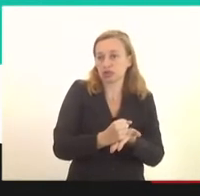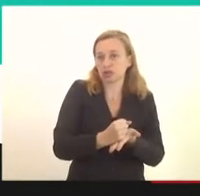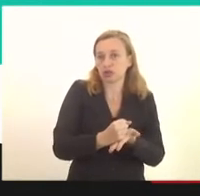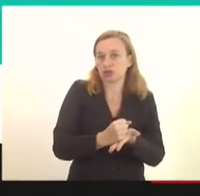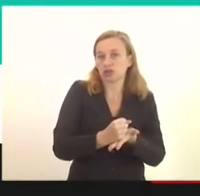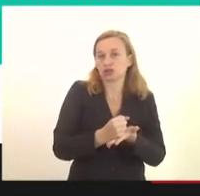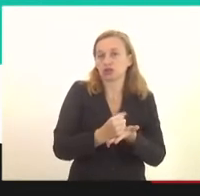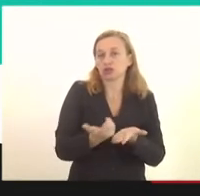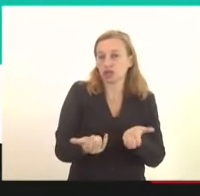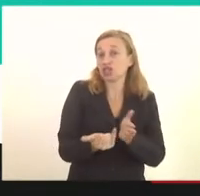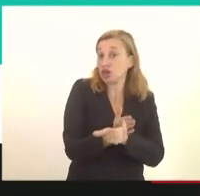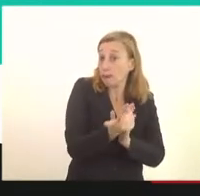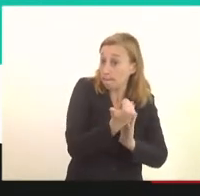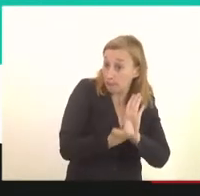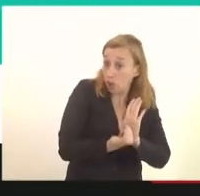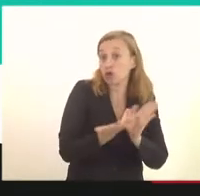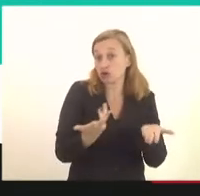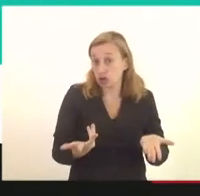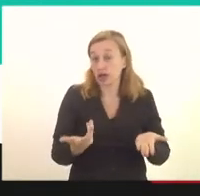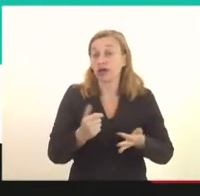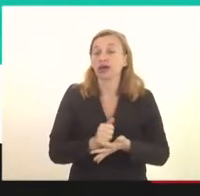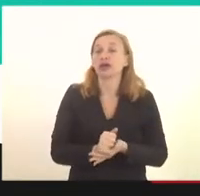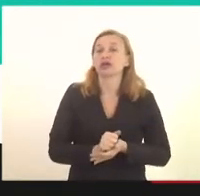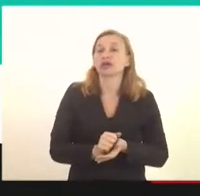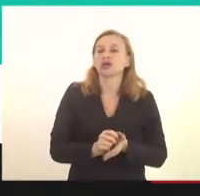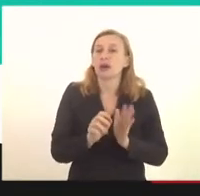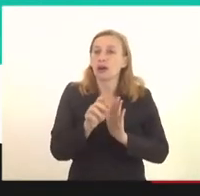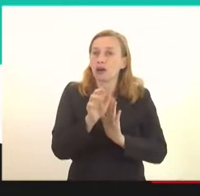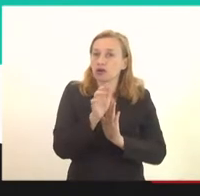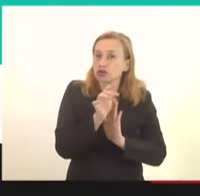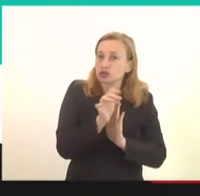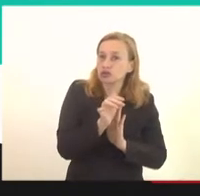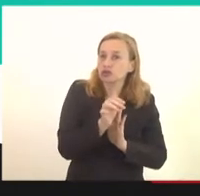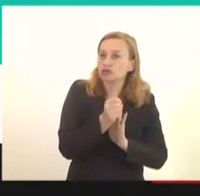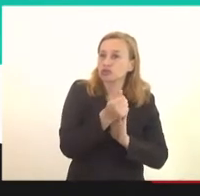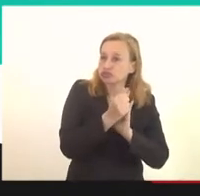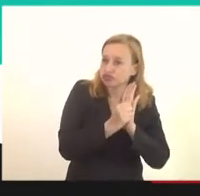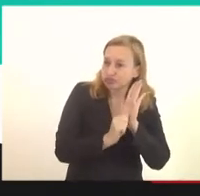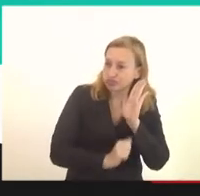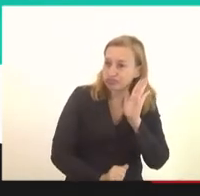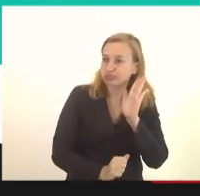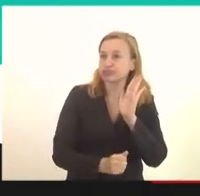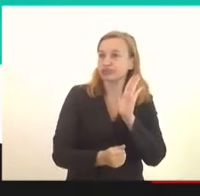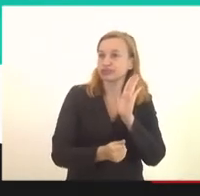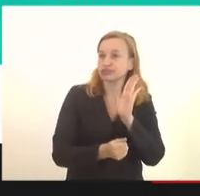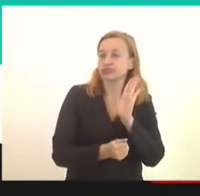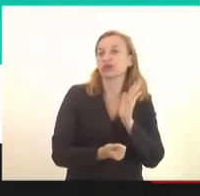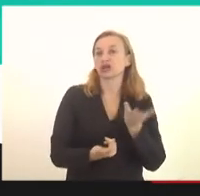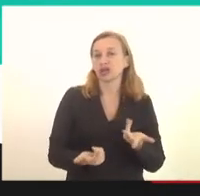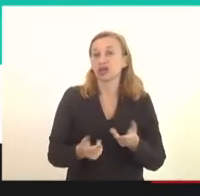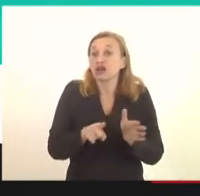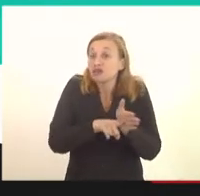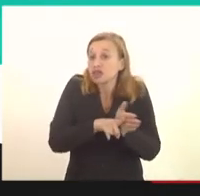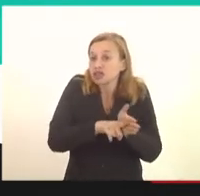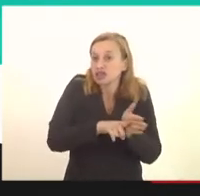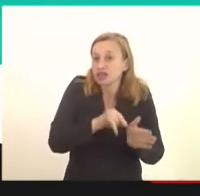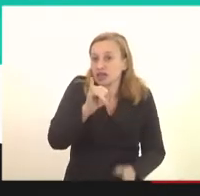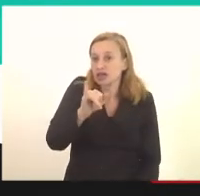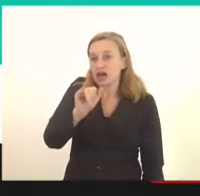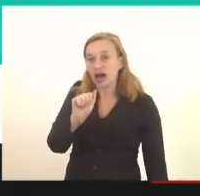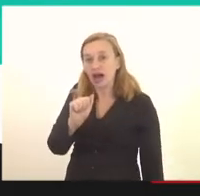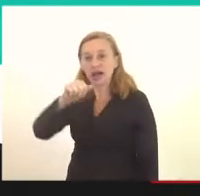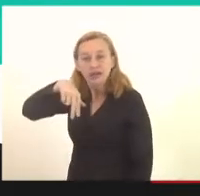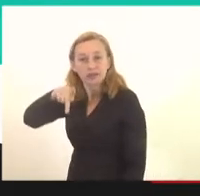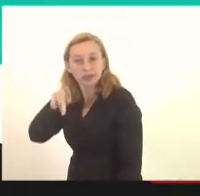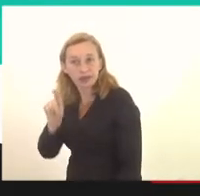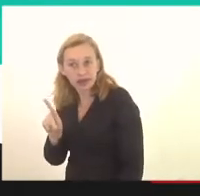vista operacional e de relatórios, reportes e sobre a fiscalização da ANP. Então, é dentro desse, vamos